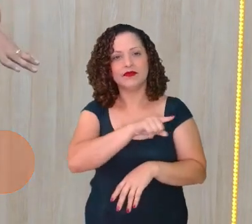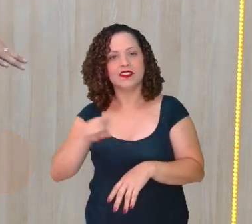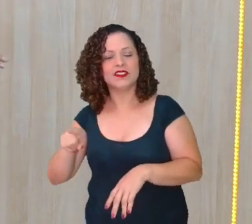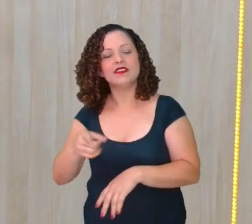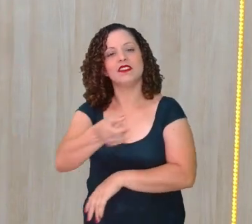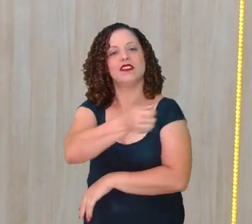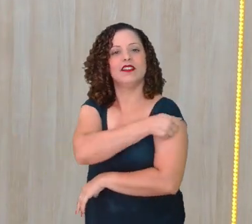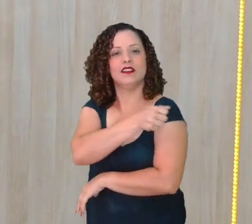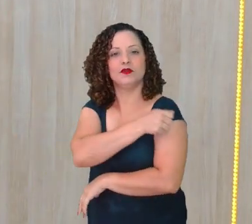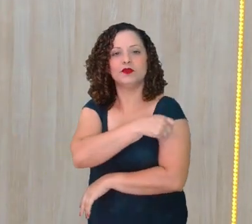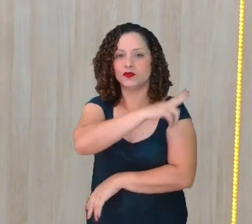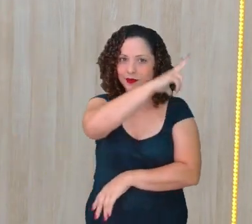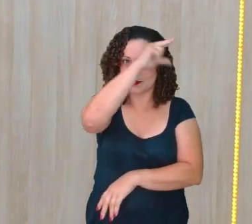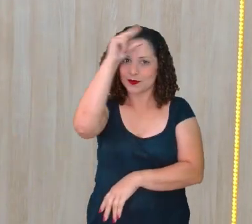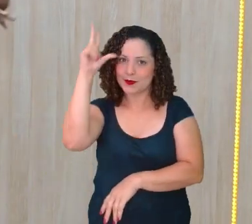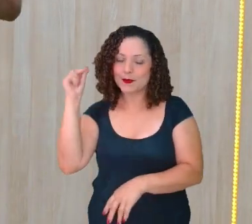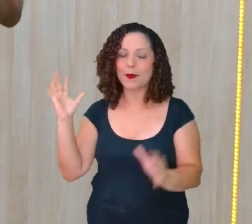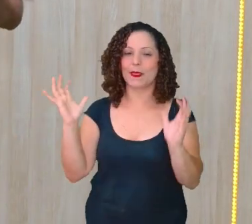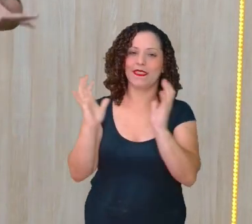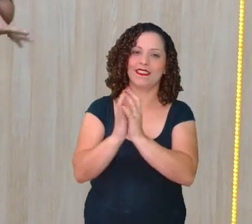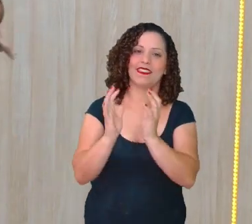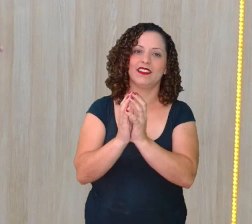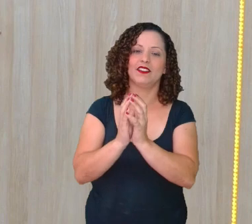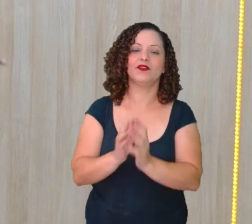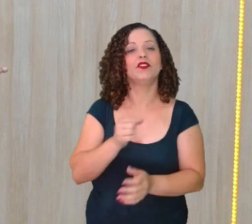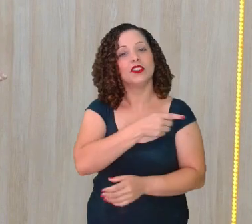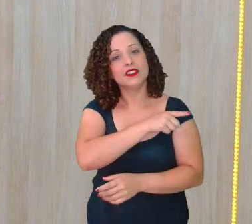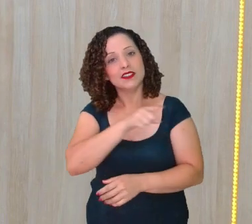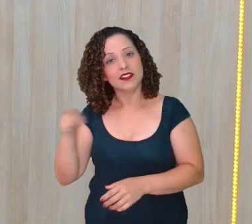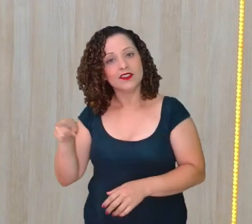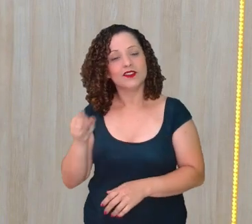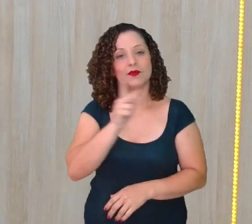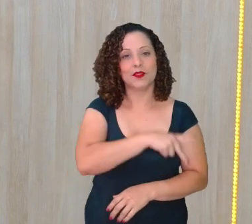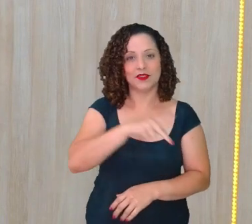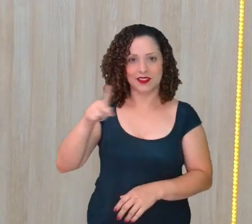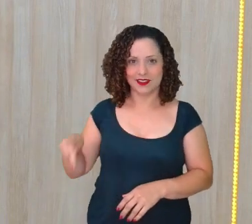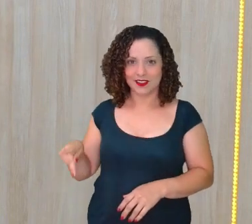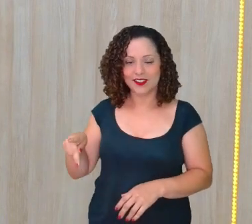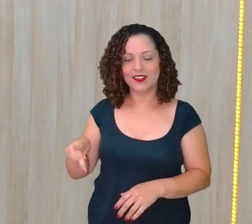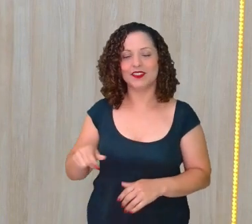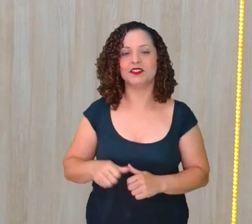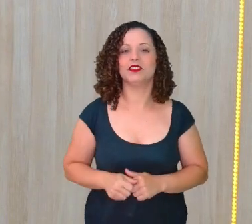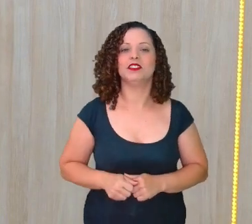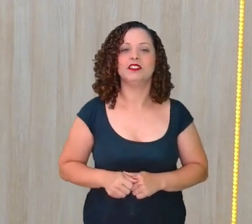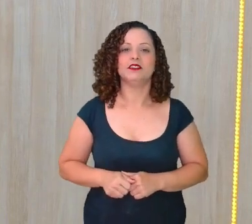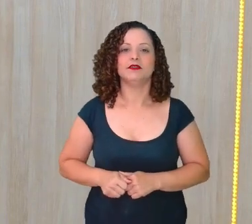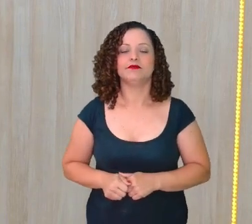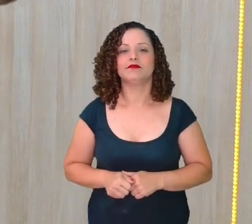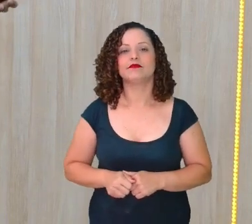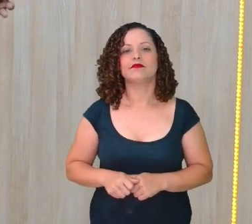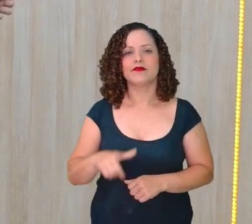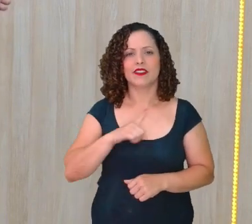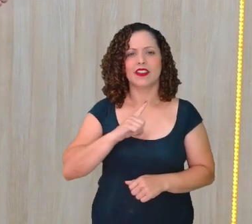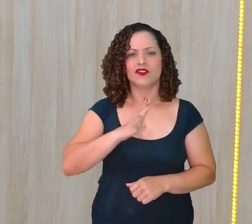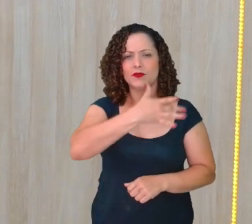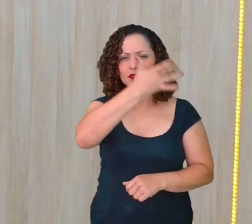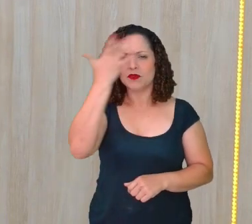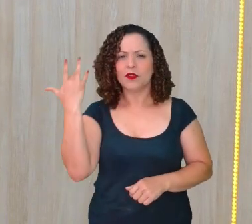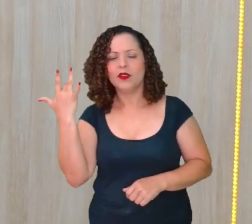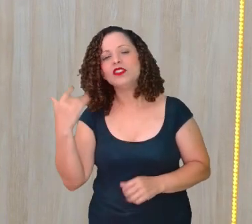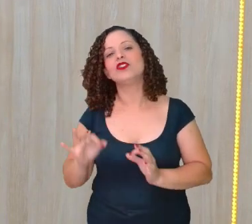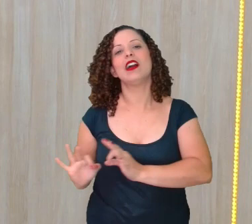estudantes da rede municipal, professor, professora municipal do Recife, né? Tem uma galera que assiste